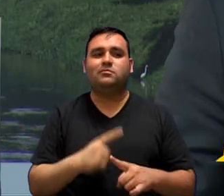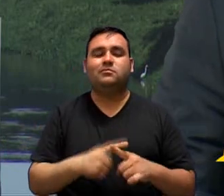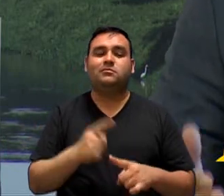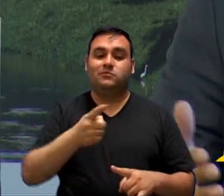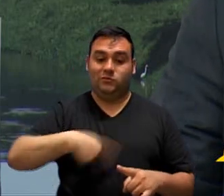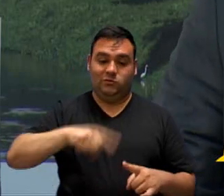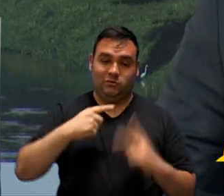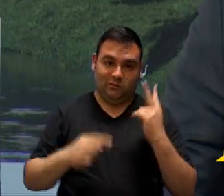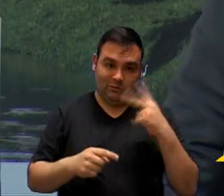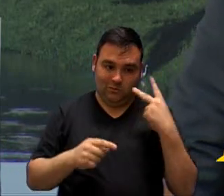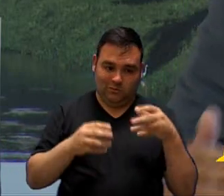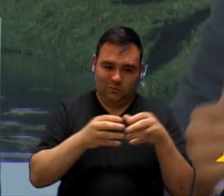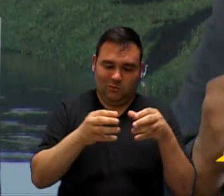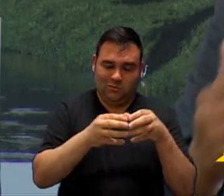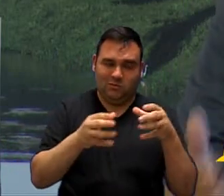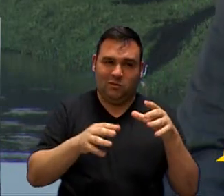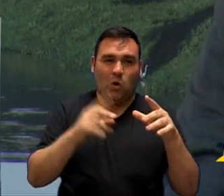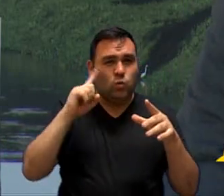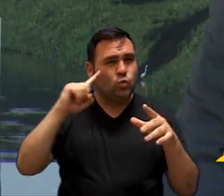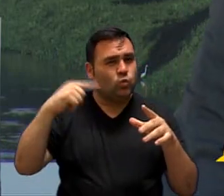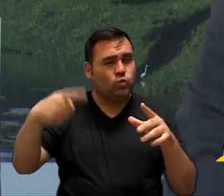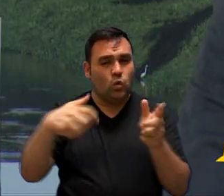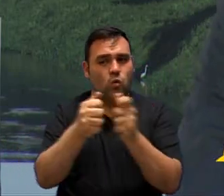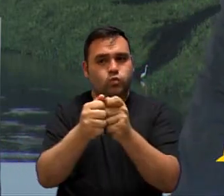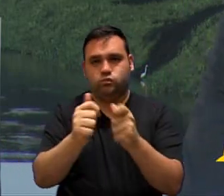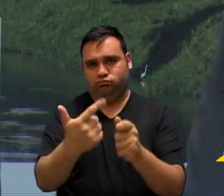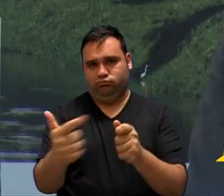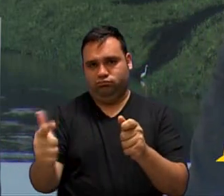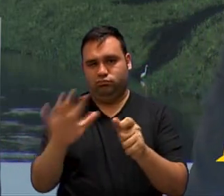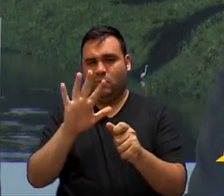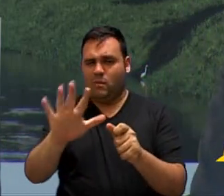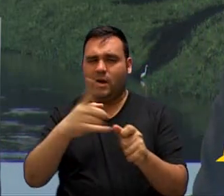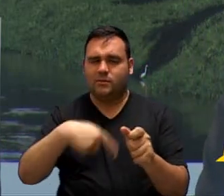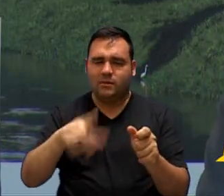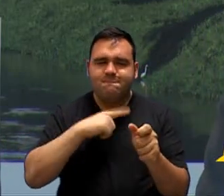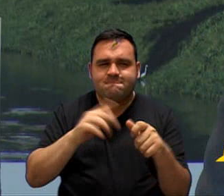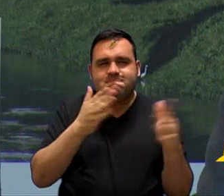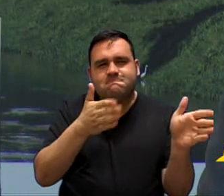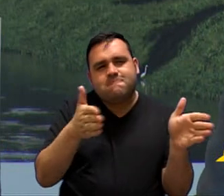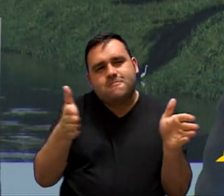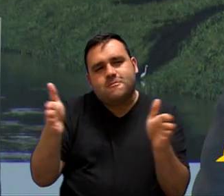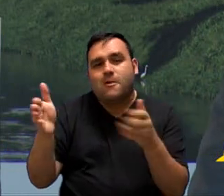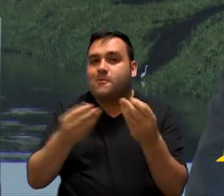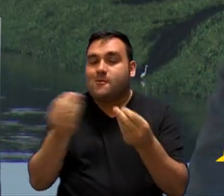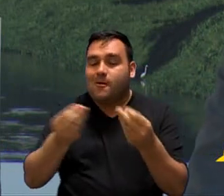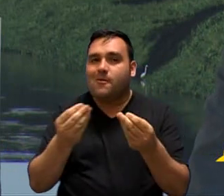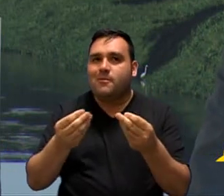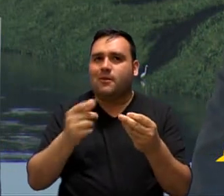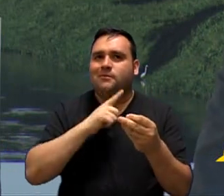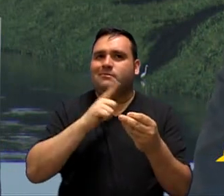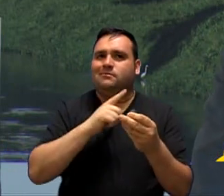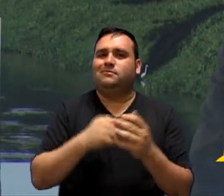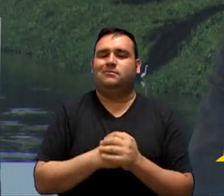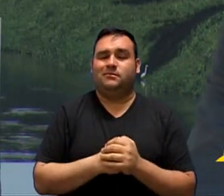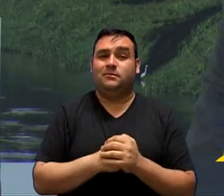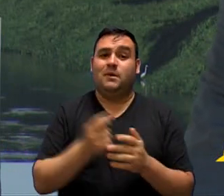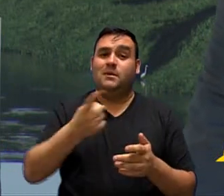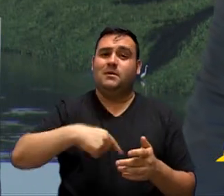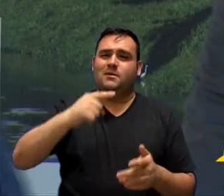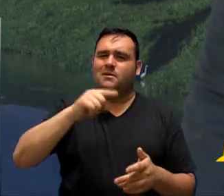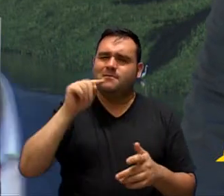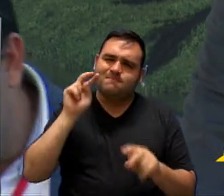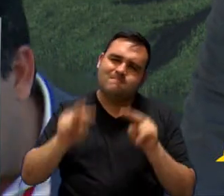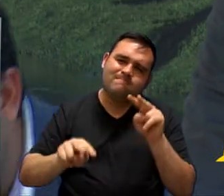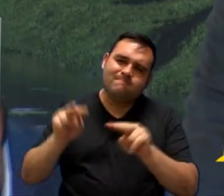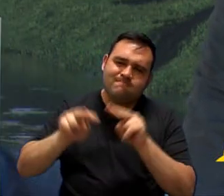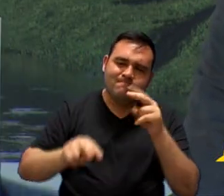vereadores, mesmo aqui não estando presentes todos os dias, nós estávamos acompanhando vocês de alguma maneira. E a gente aprendeu